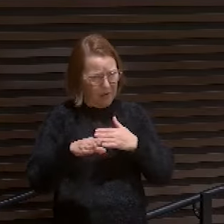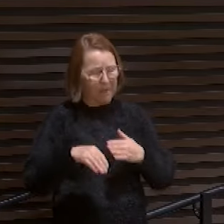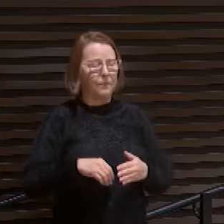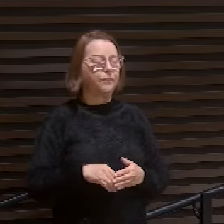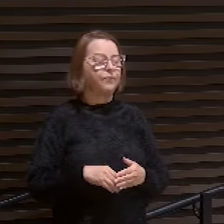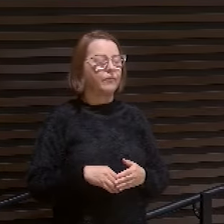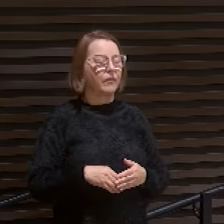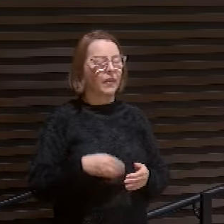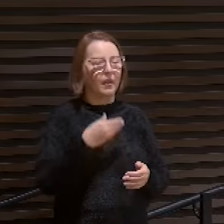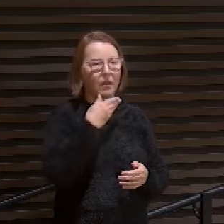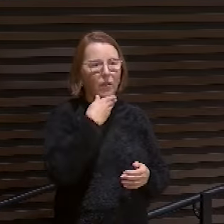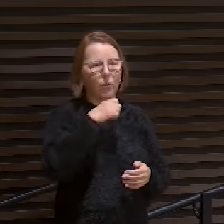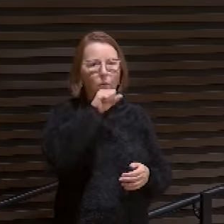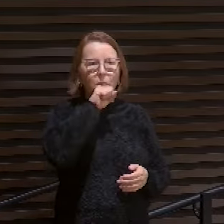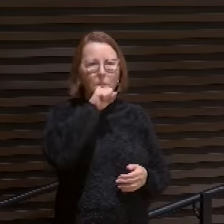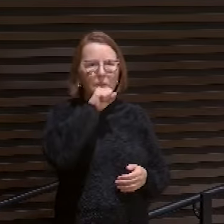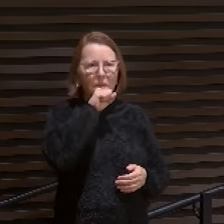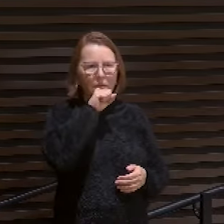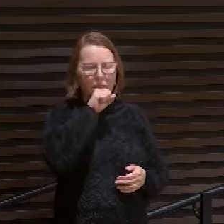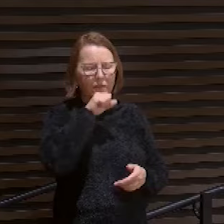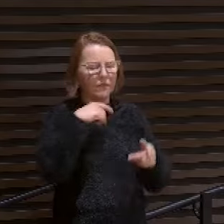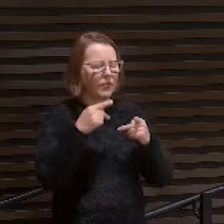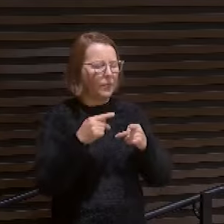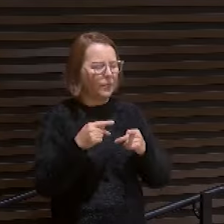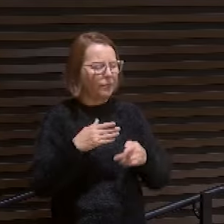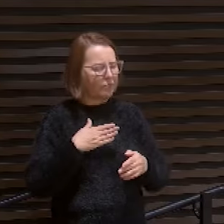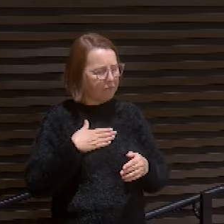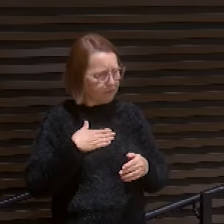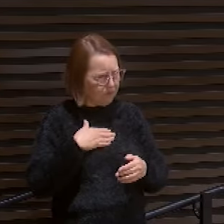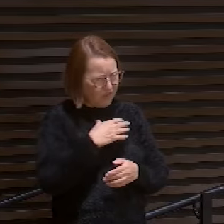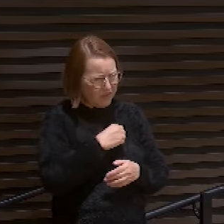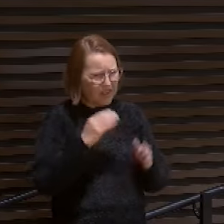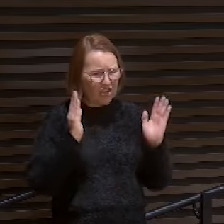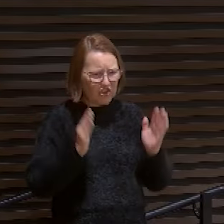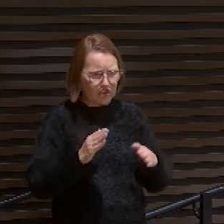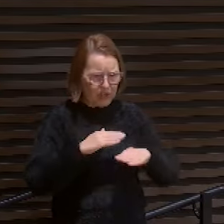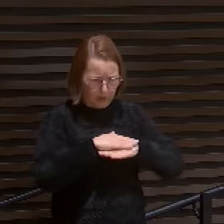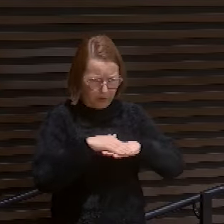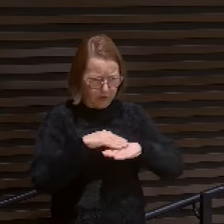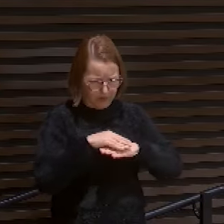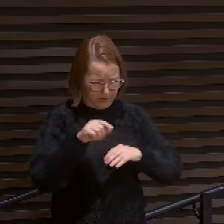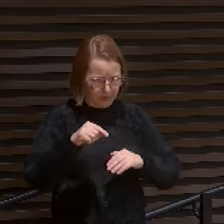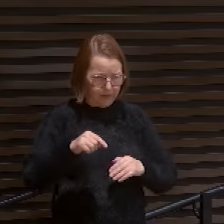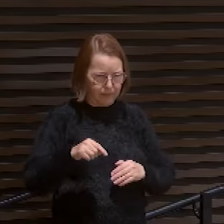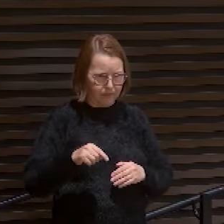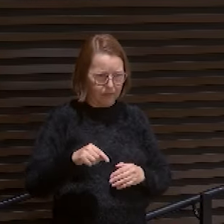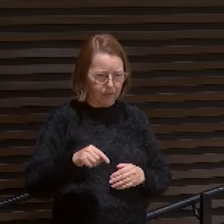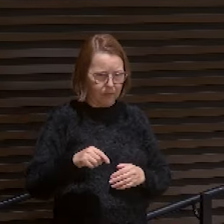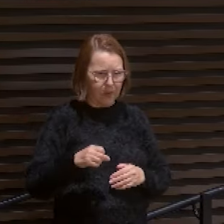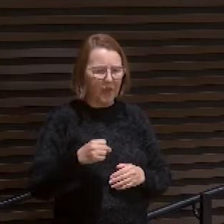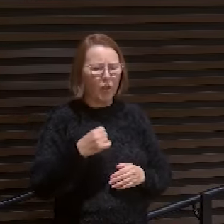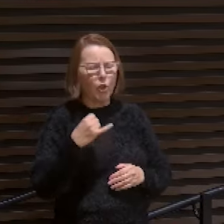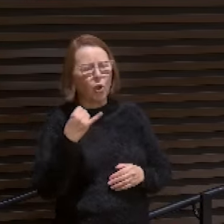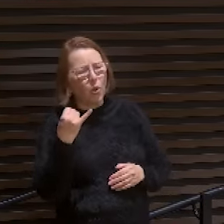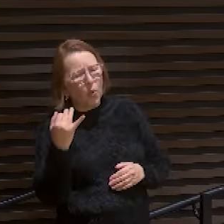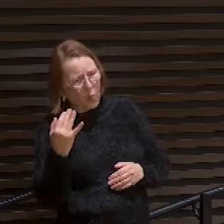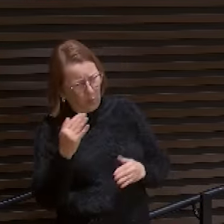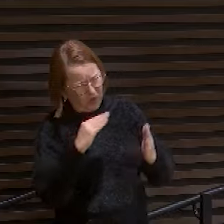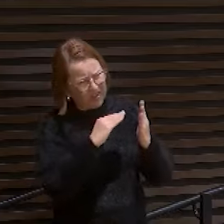pai chegou, disse: meu filho já conversou com o senhor, quanto é que você faz no barco